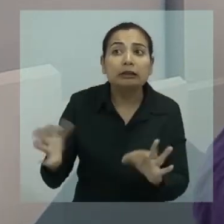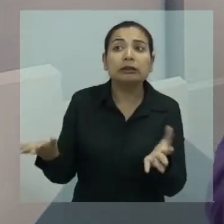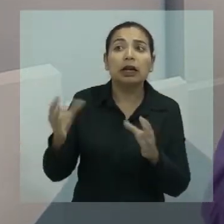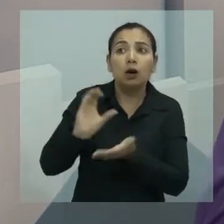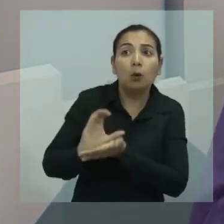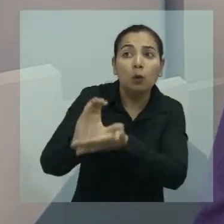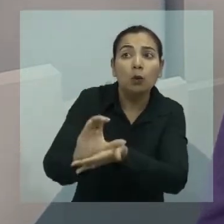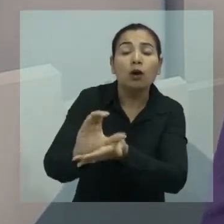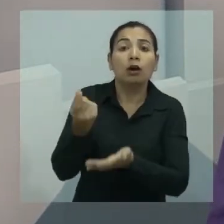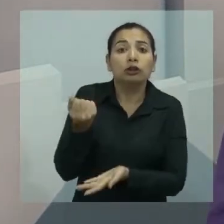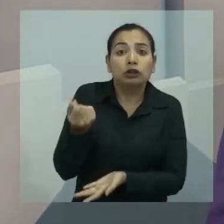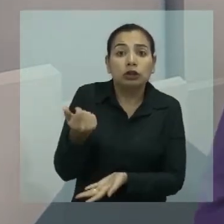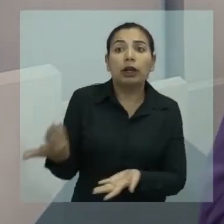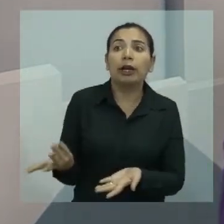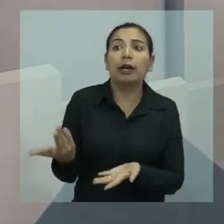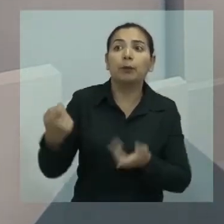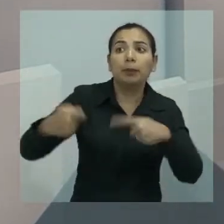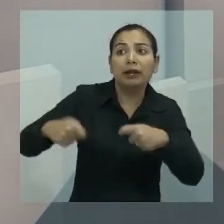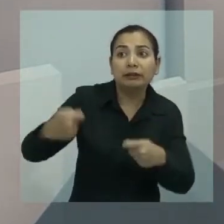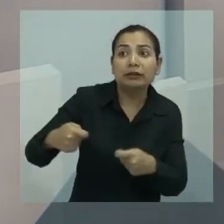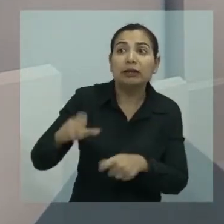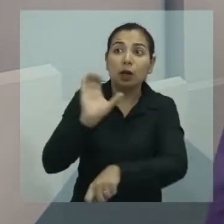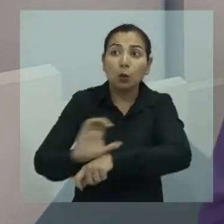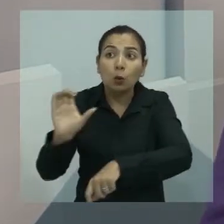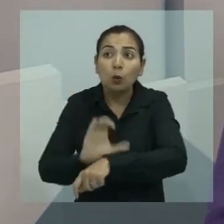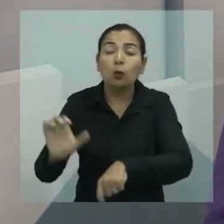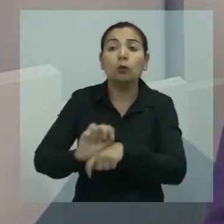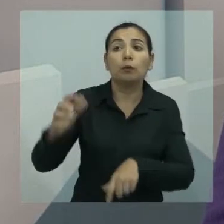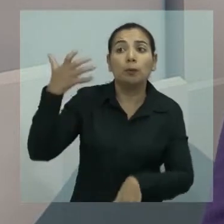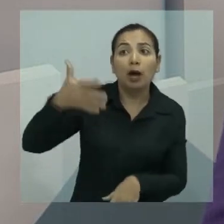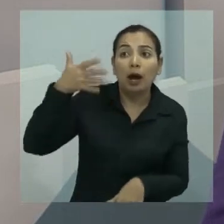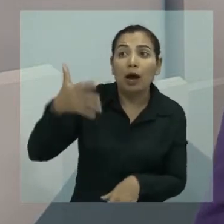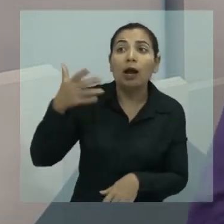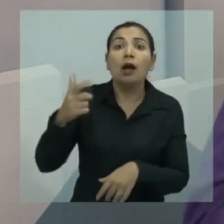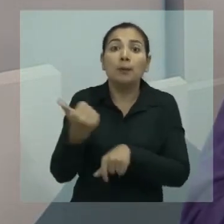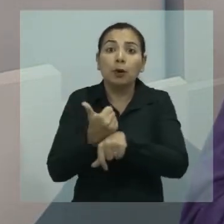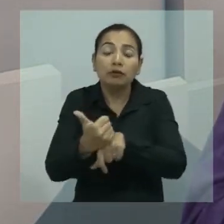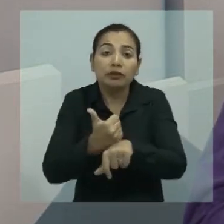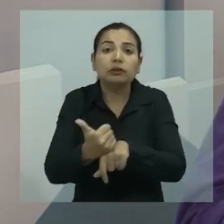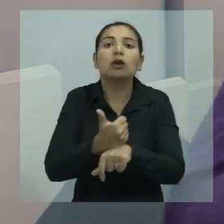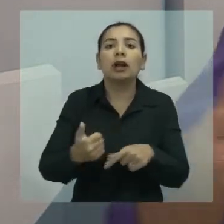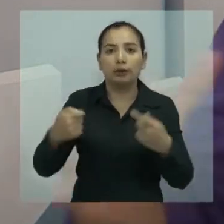Precisamos identificar as escolas que mais precisam de atenção, de apoio financeiro,